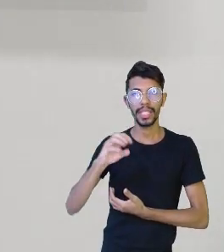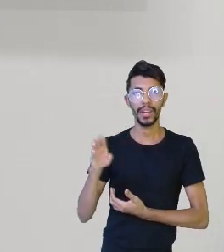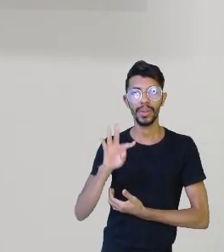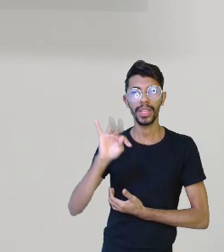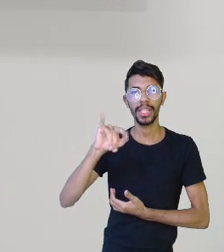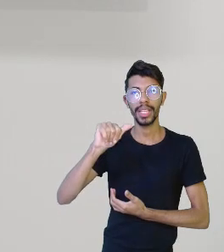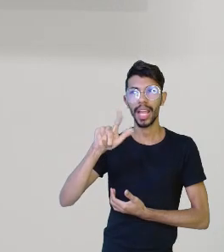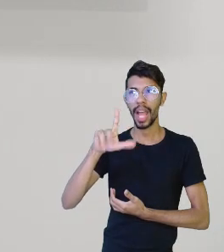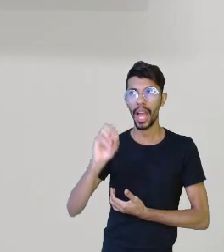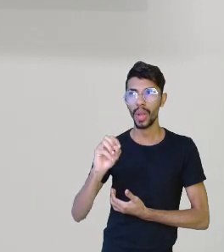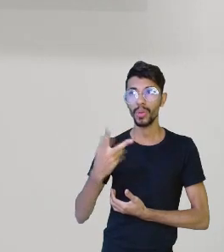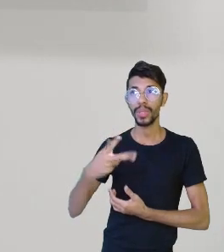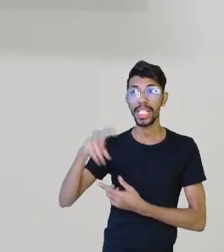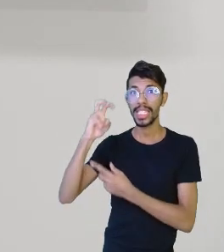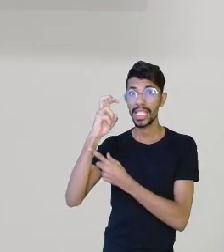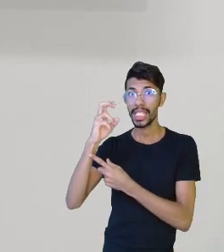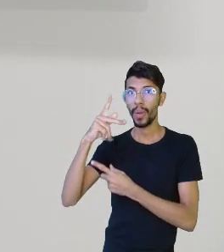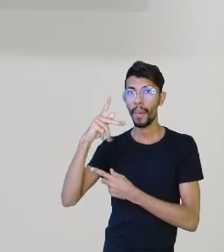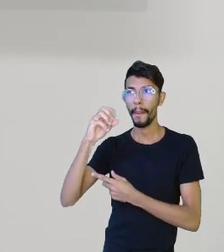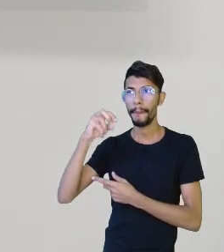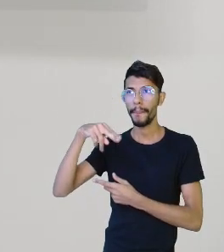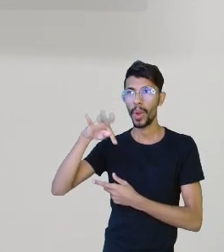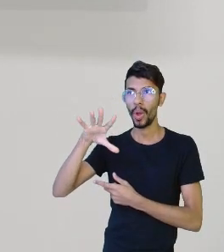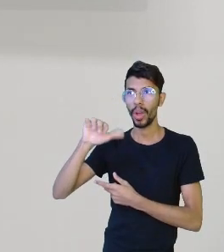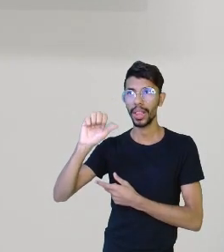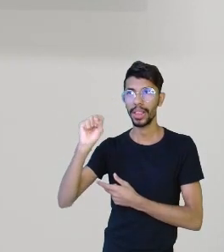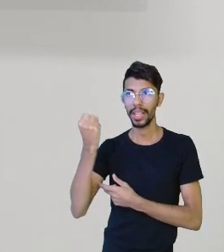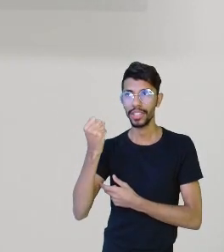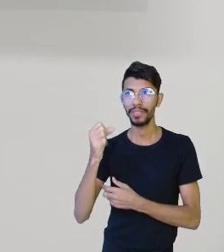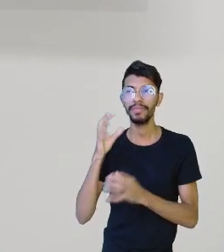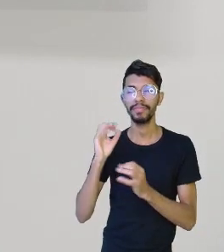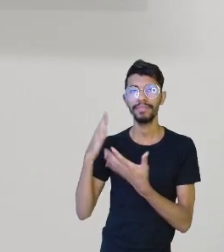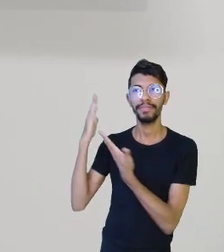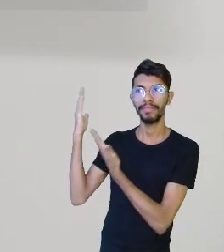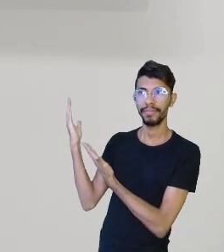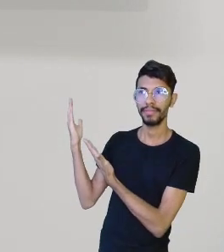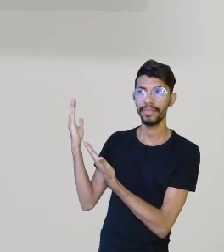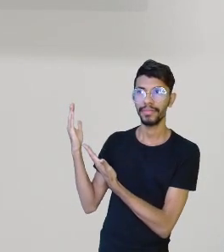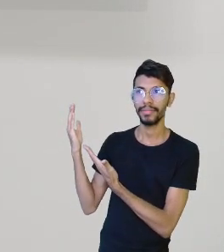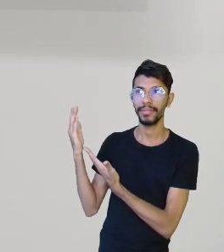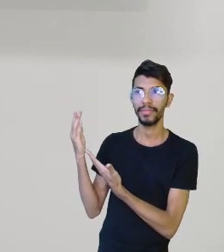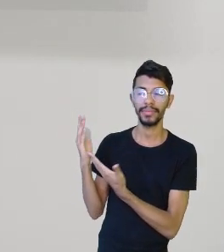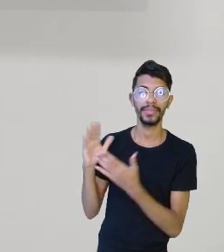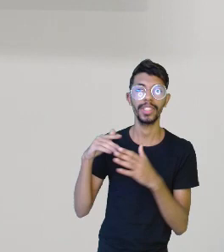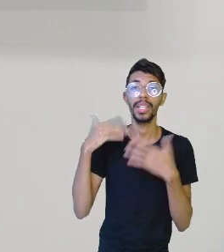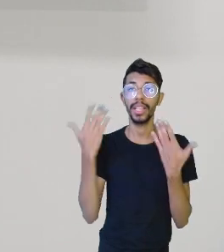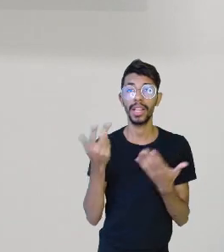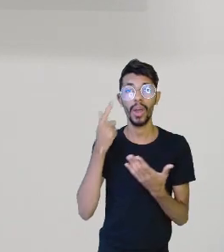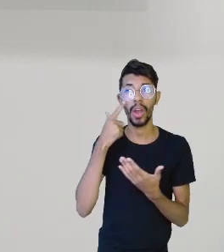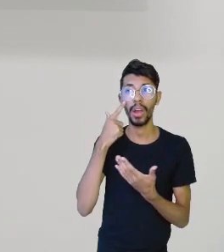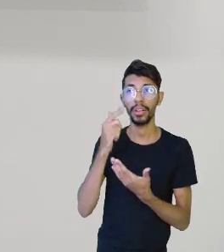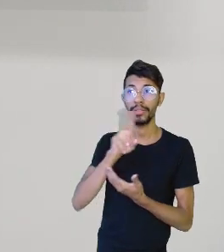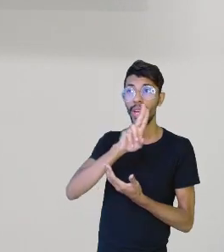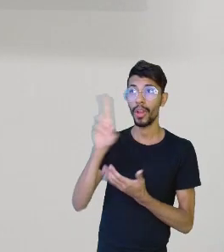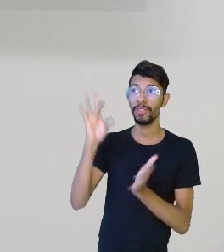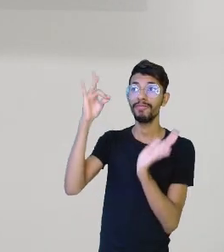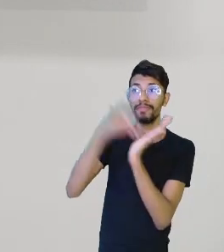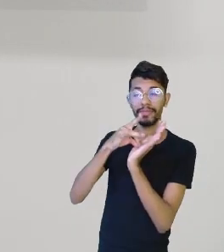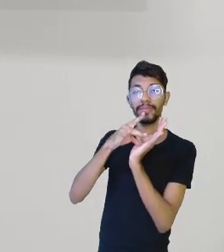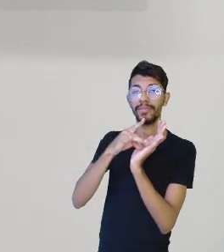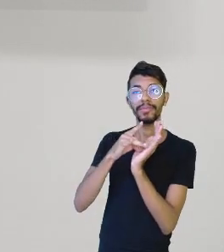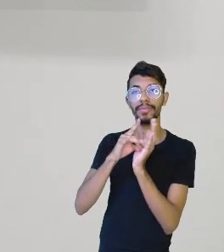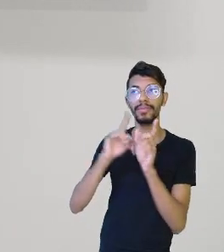o que significa isso? Que lugar é esse? Eu nunca ouvi falar. Pois é, para quem não conhece o nome dele, esse é o nome dele verdadeiro,